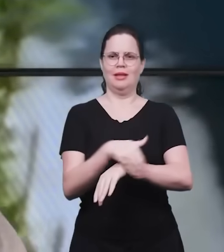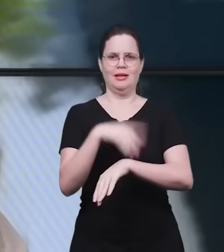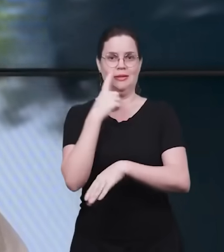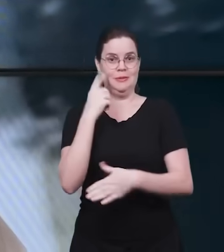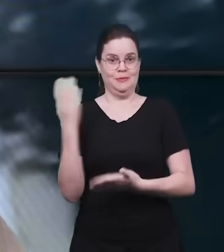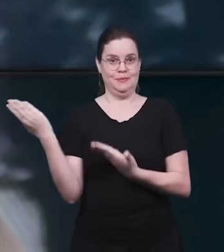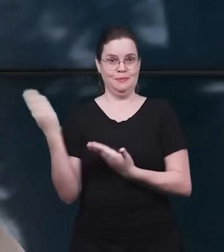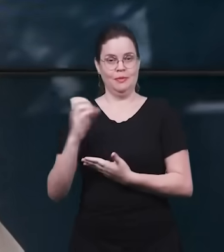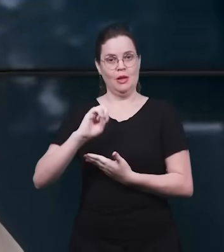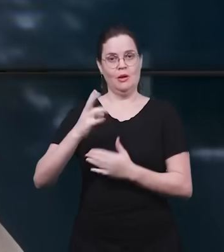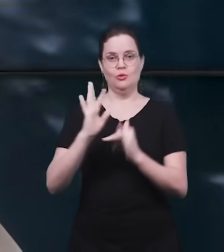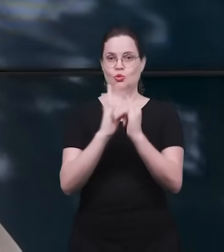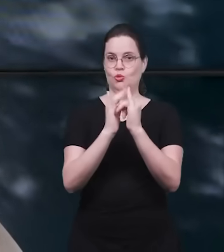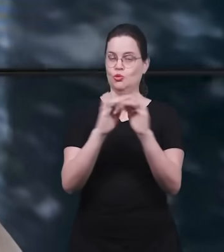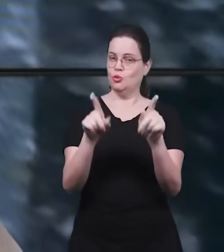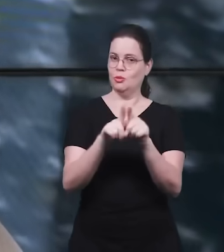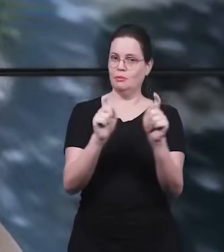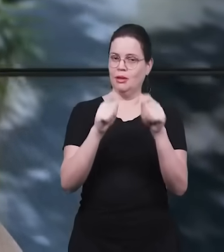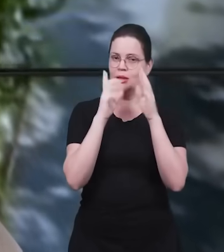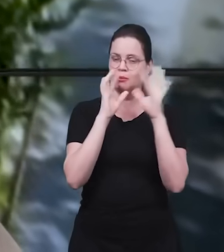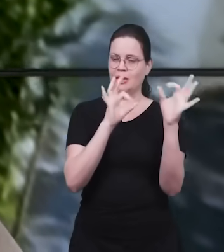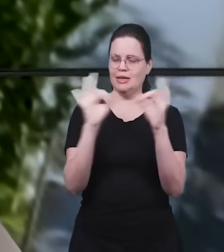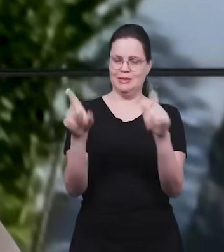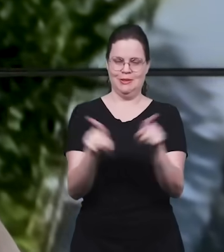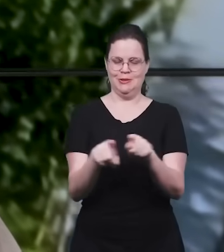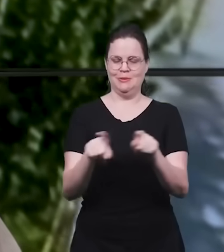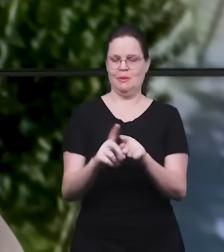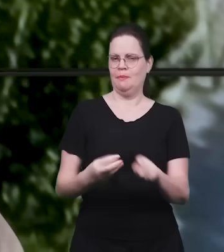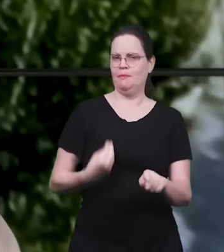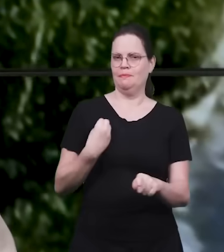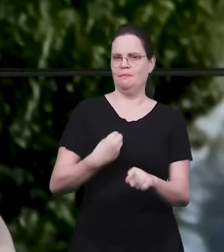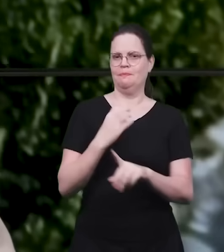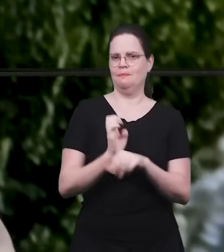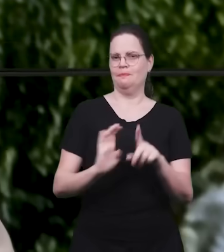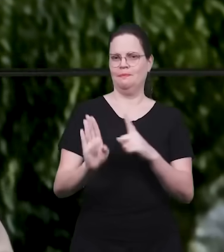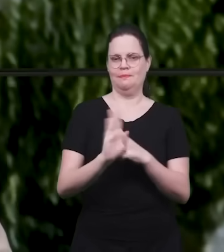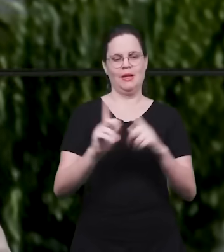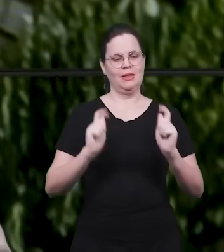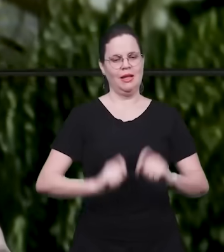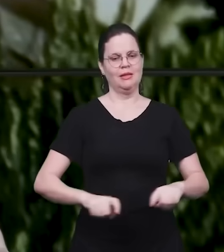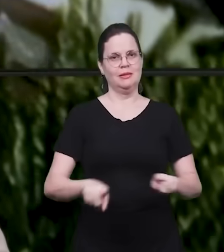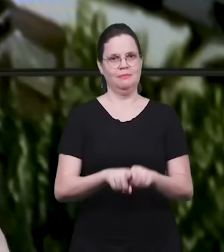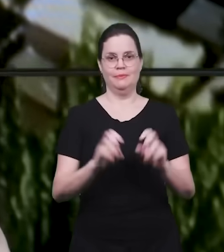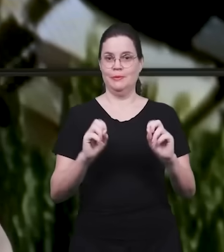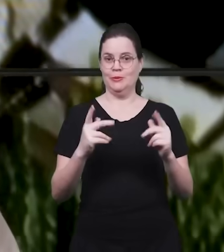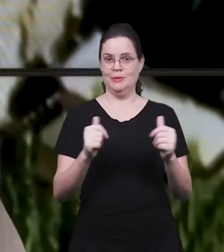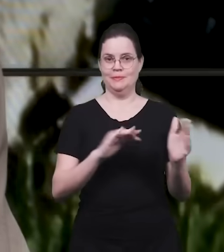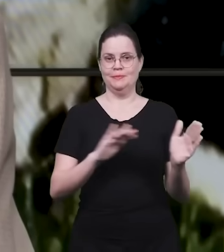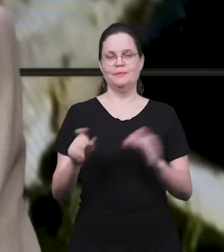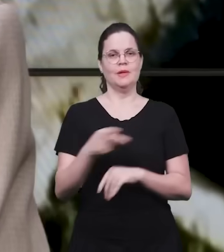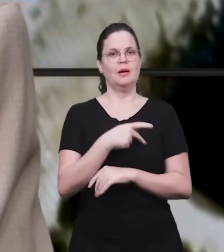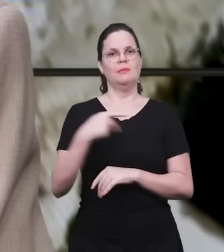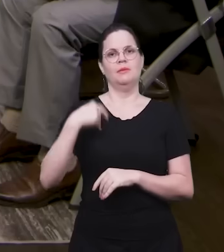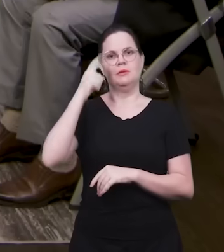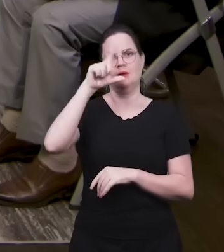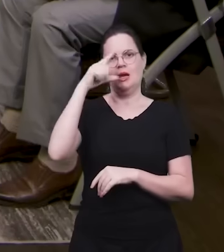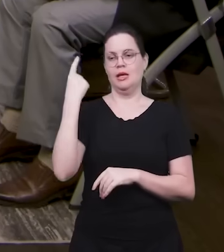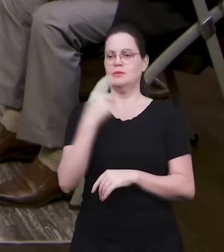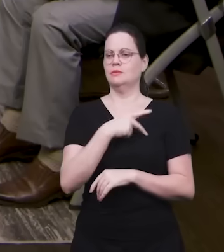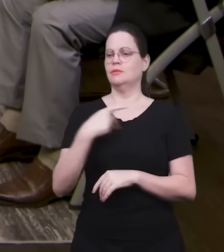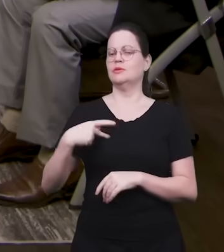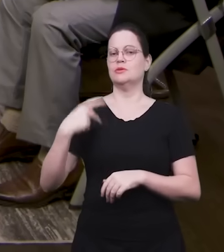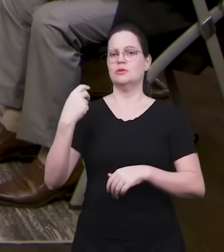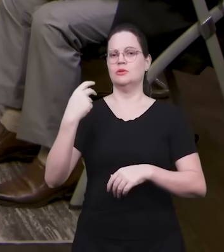casa. Ou, através do nosso canal no YouTube, também você assiste, participa da Escola Bíblica Dominical, tá bom? Pastor Edson, o pastor